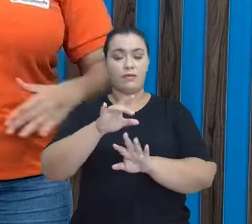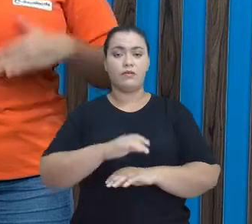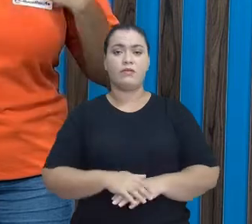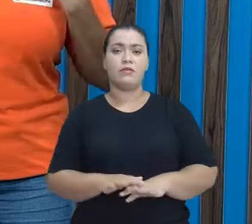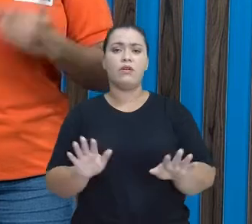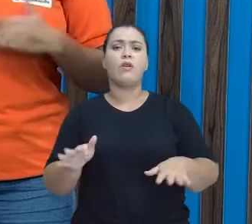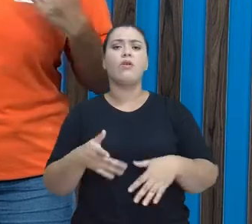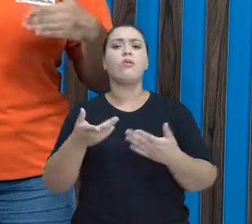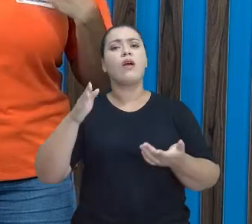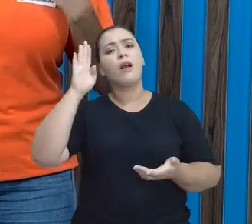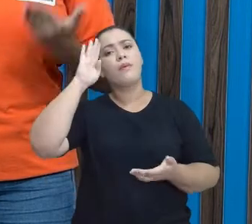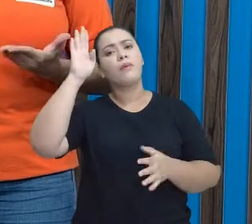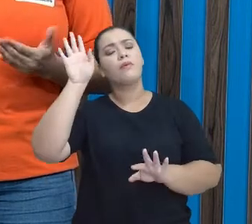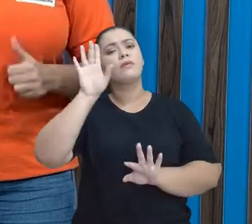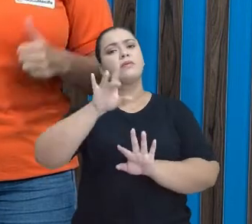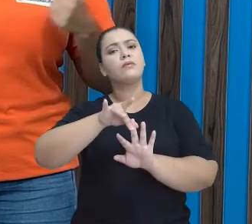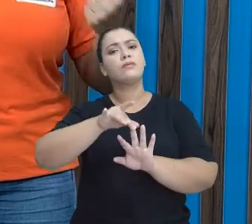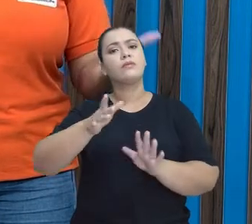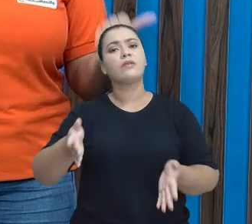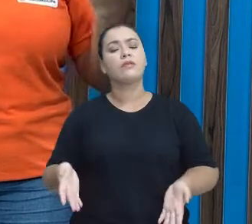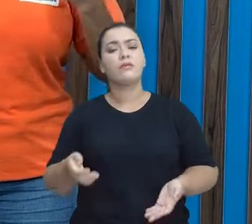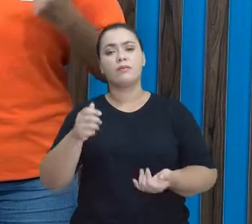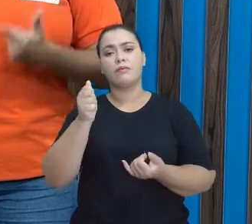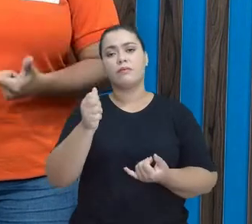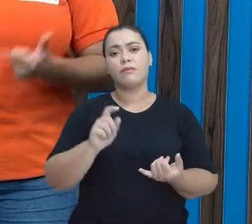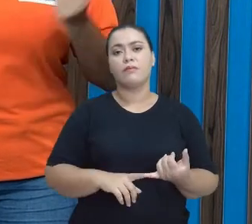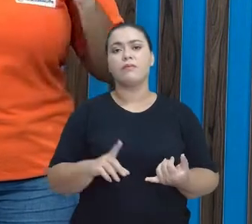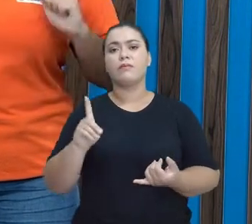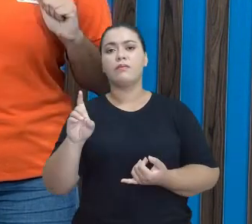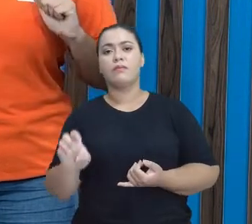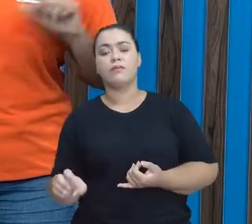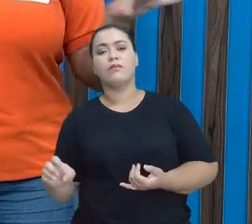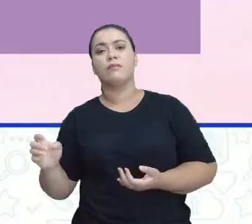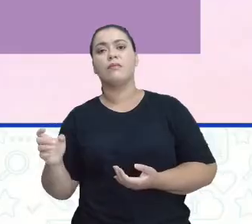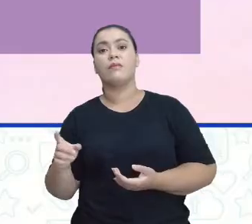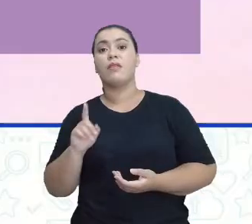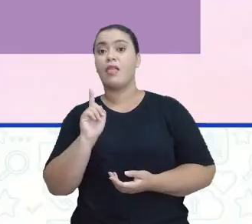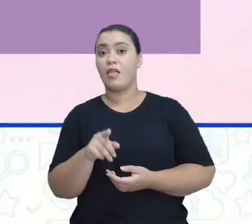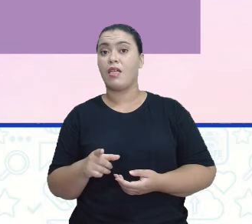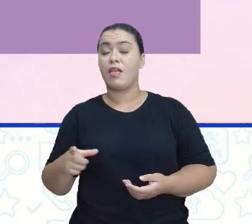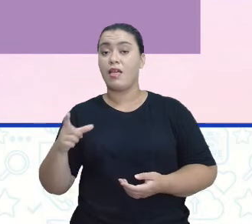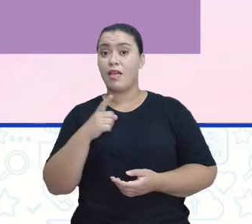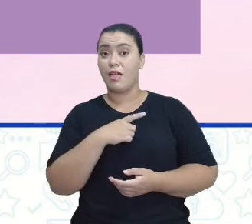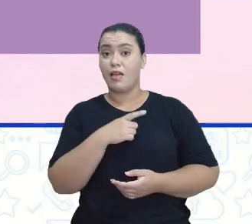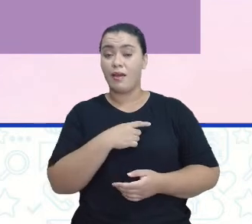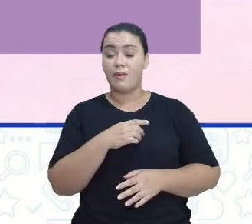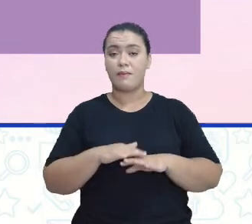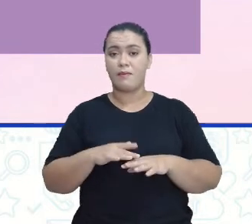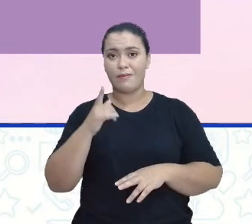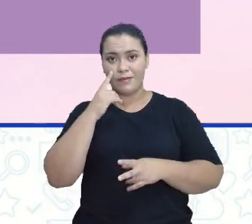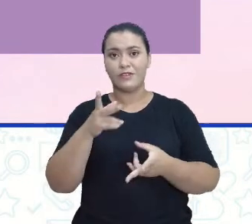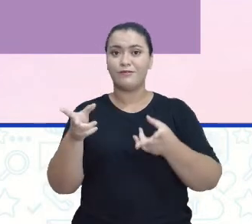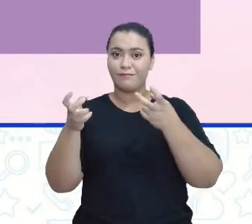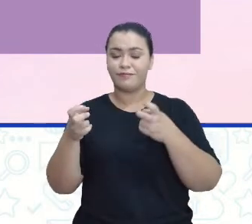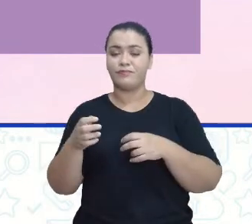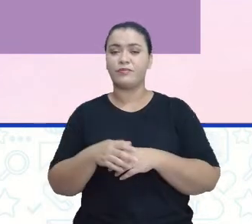quais são as principais preposições? A, o de, são essas duas que a gente mais vê, mas a gente